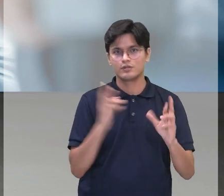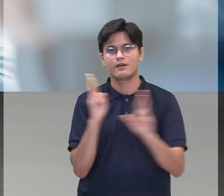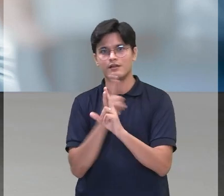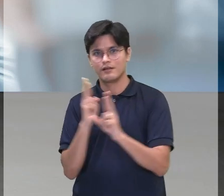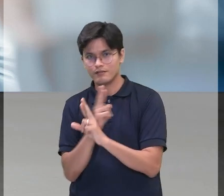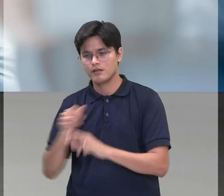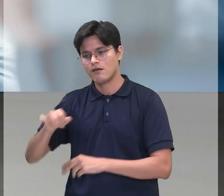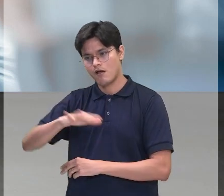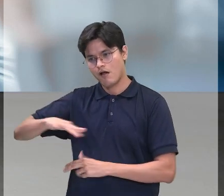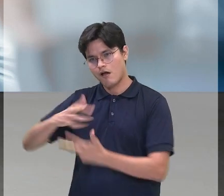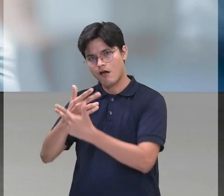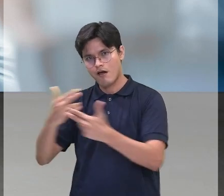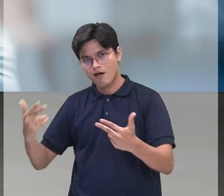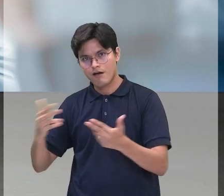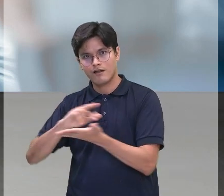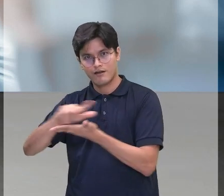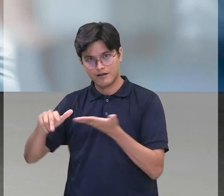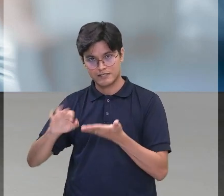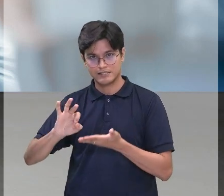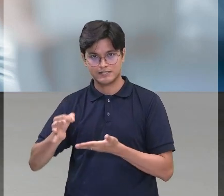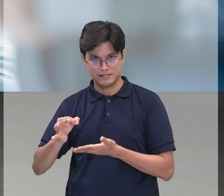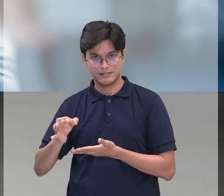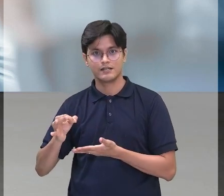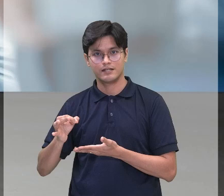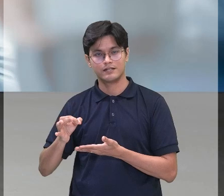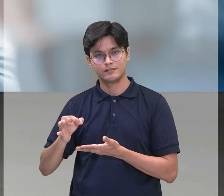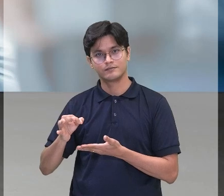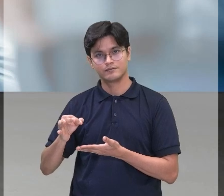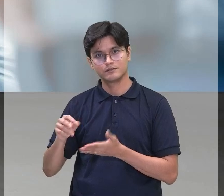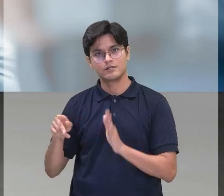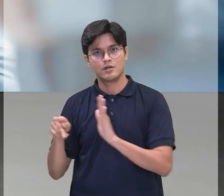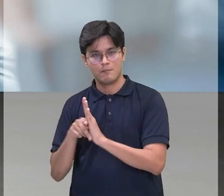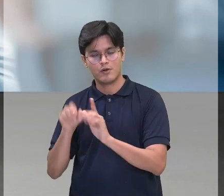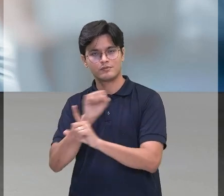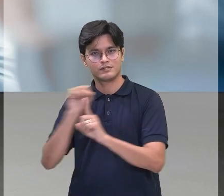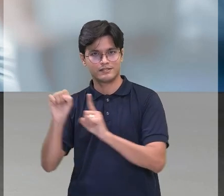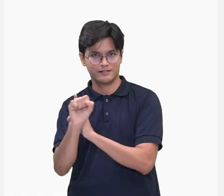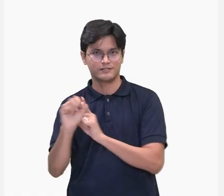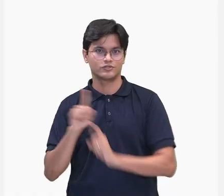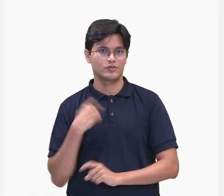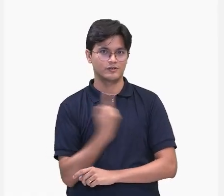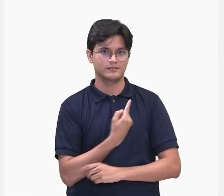com diferentes áreas que faz parte aí da nossa sociedade.